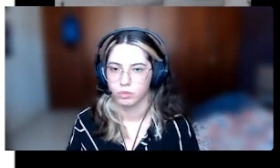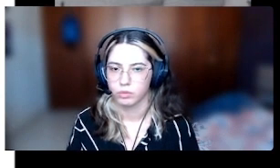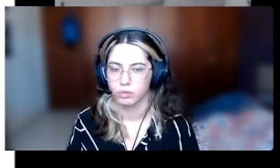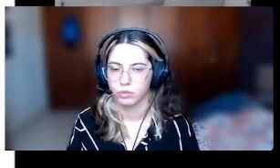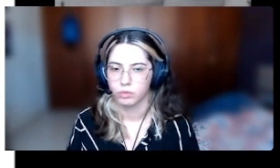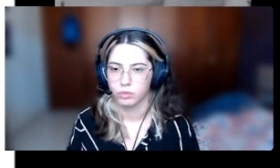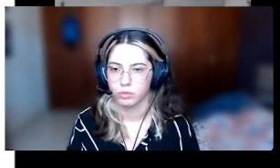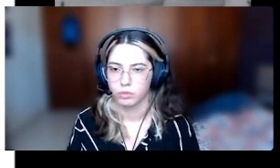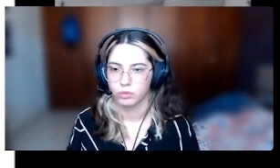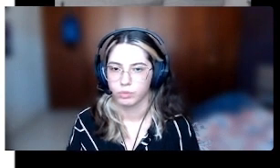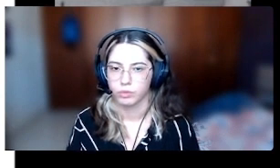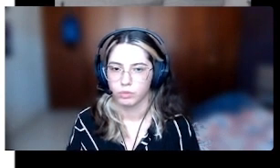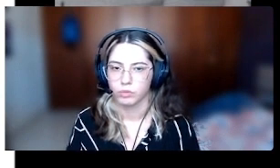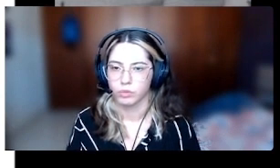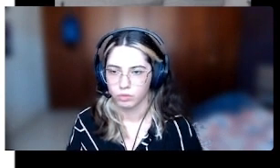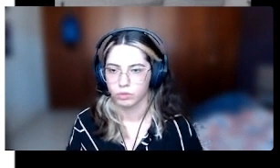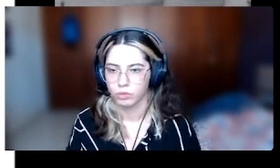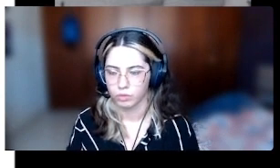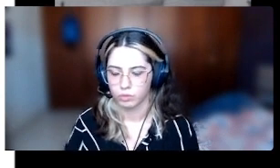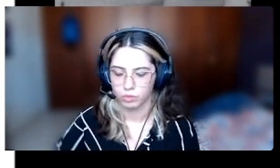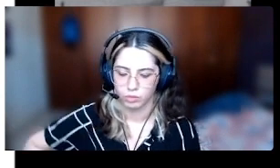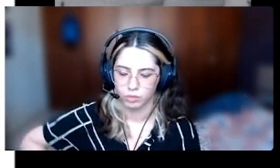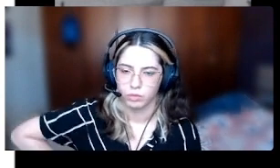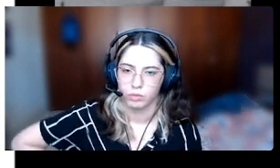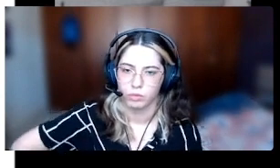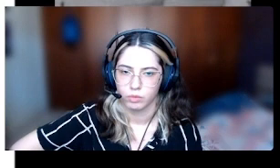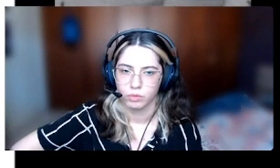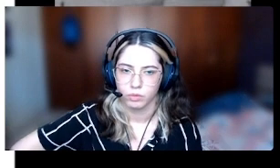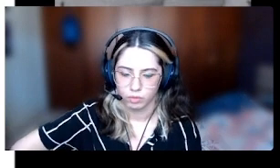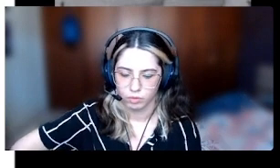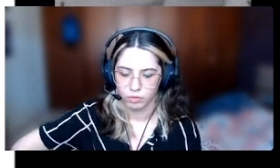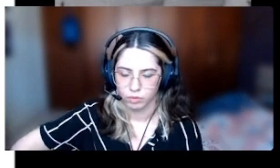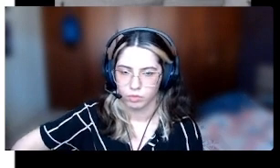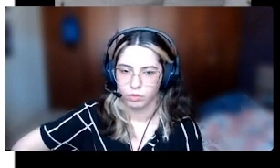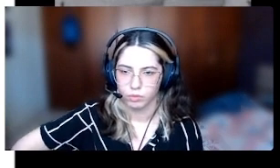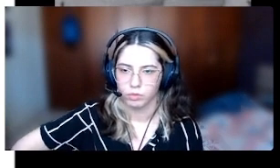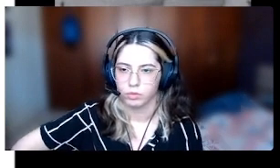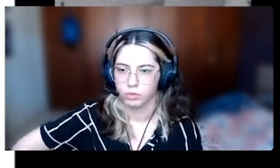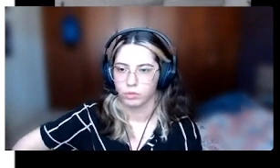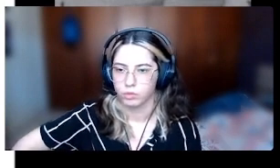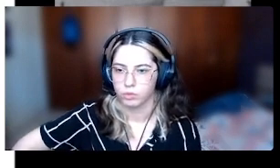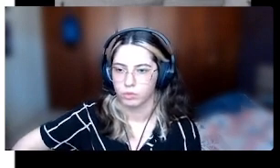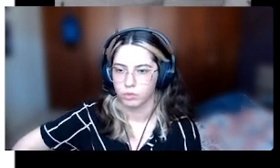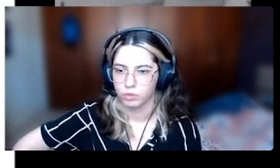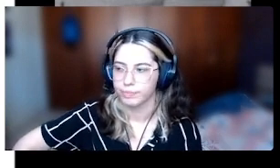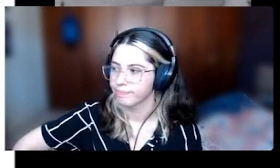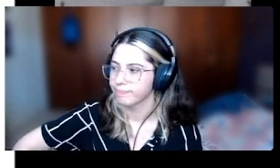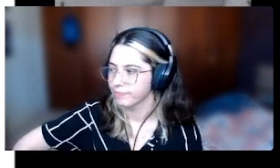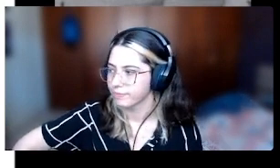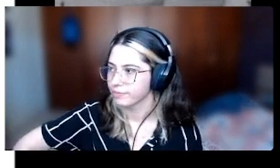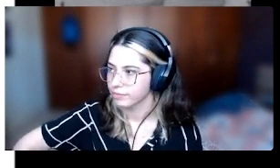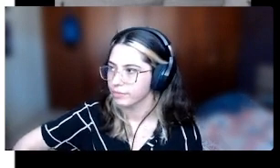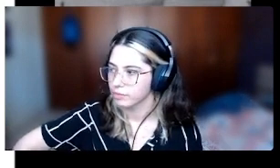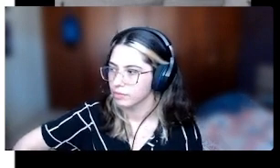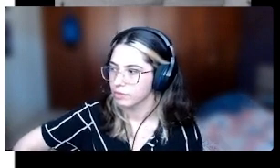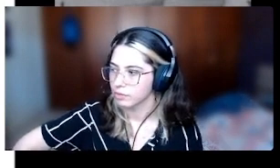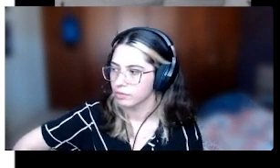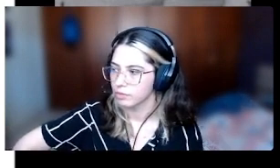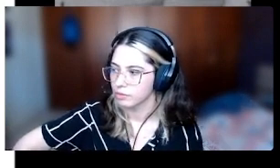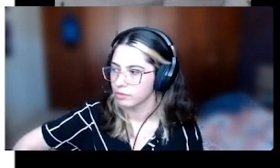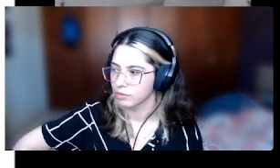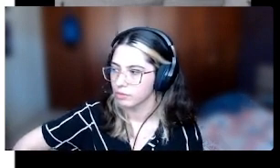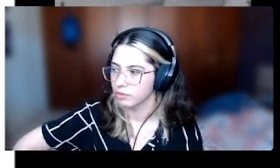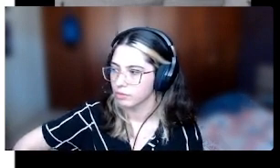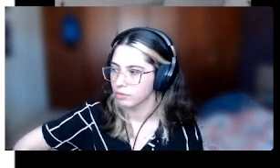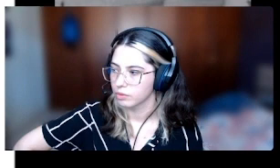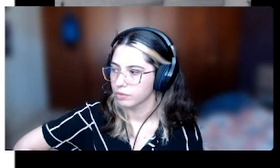vigas e pilares para a construção civil. E que ela pode ser uma alternativa para a madeira de pino de floresta plantada no Brasil. Assim como o outro disse, ela é uma madeira